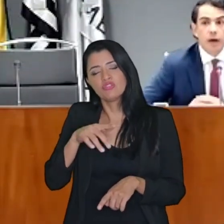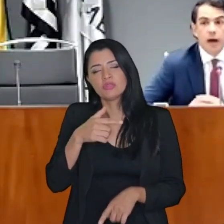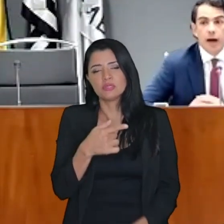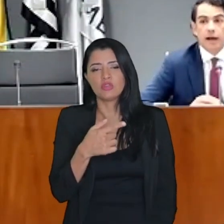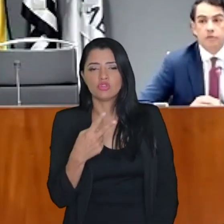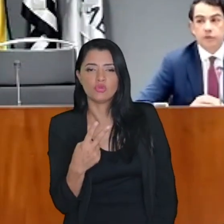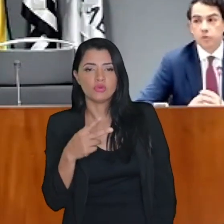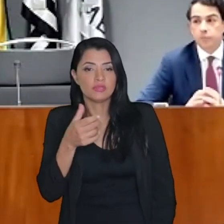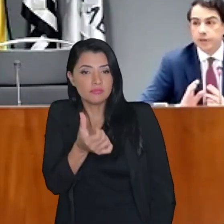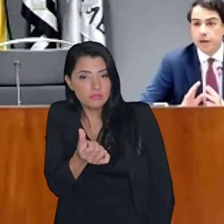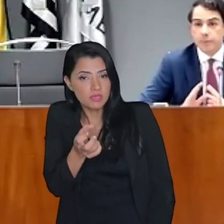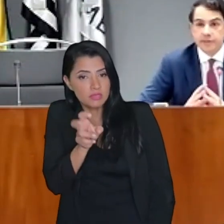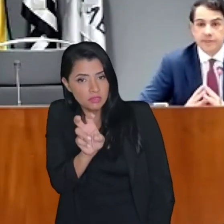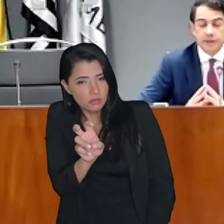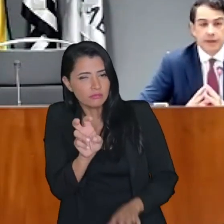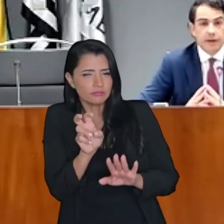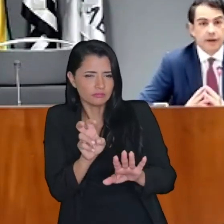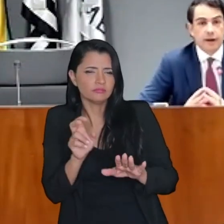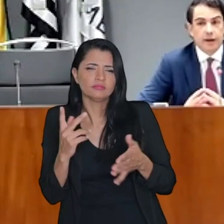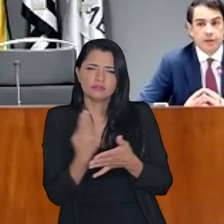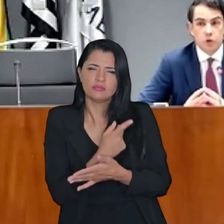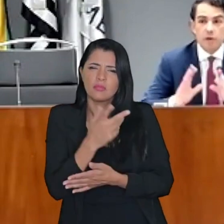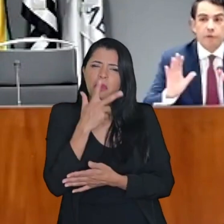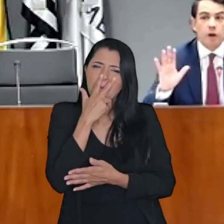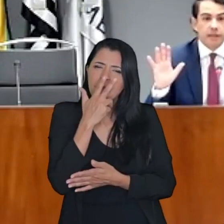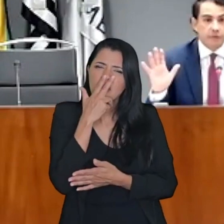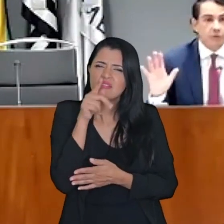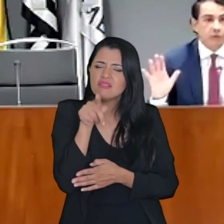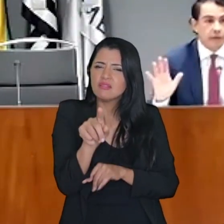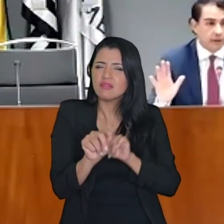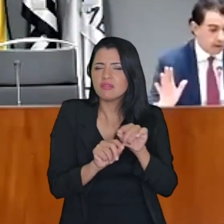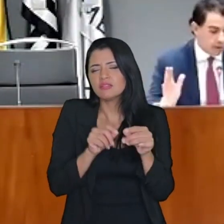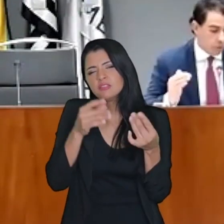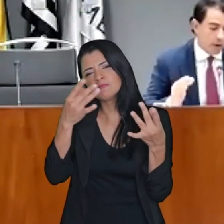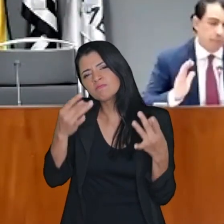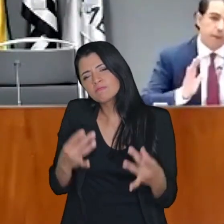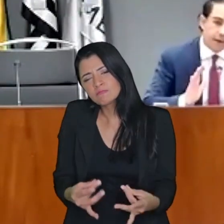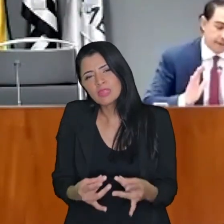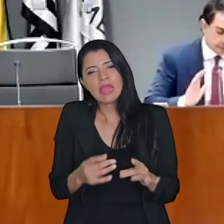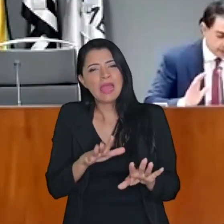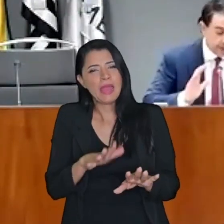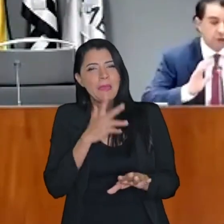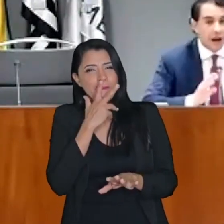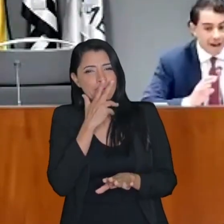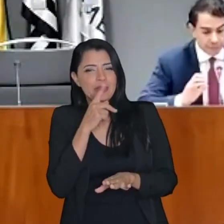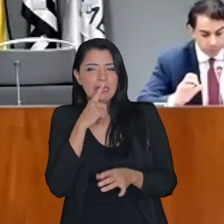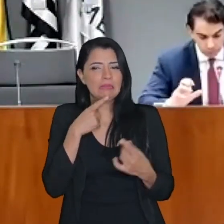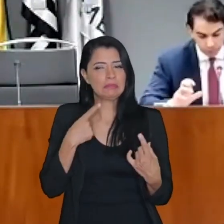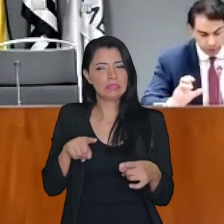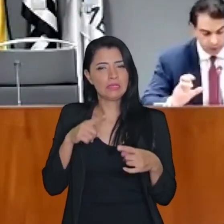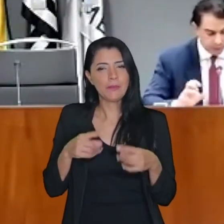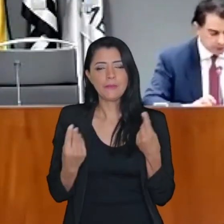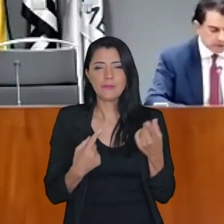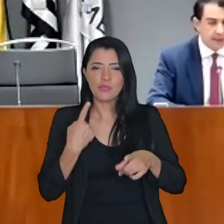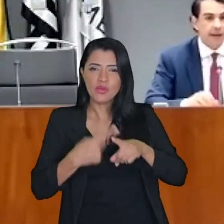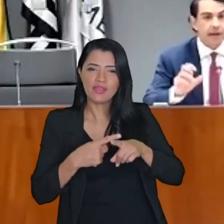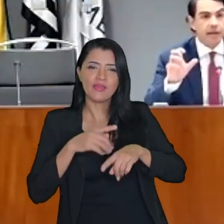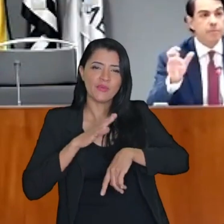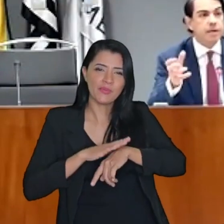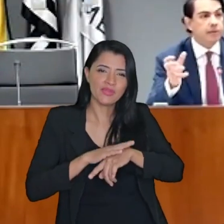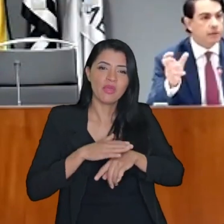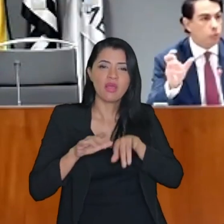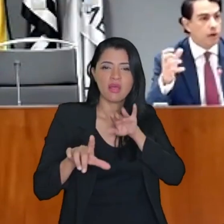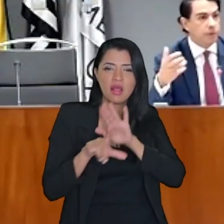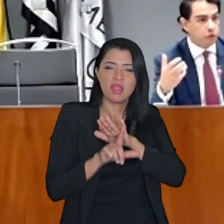7265. A situação poderia parecer, de alguma forma definida, embora me pareça criticável, porque na medida em que a